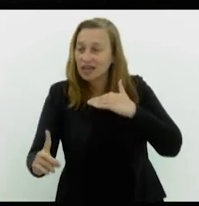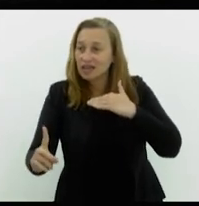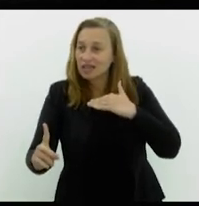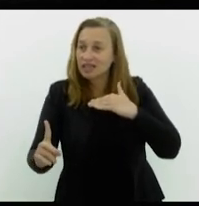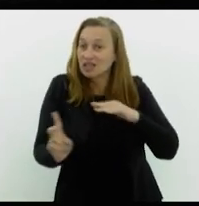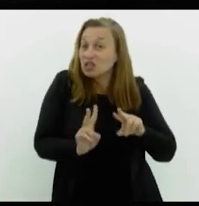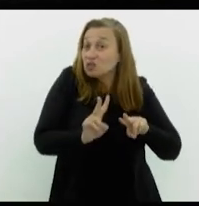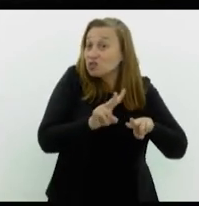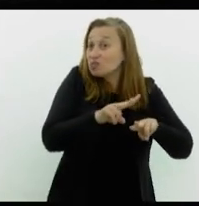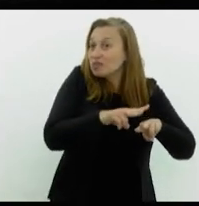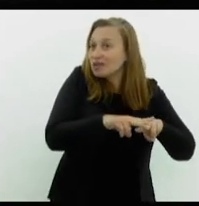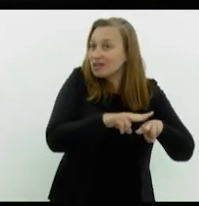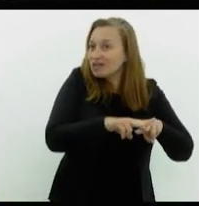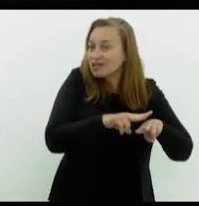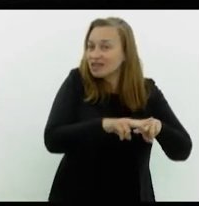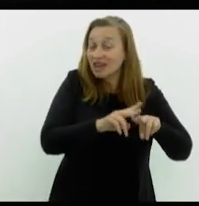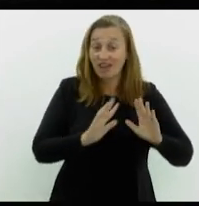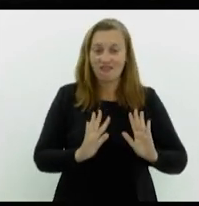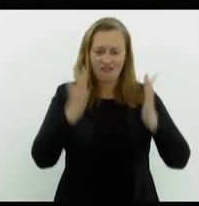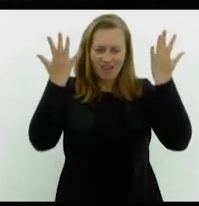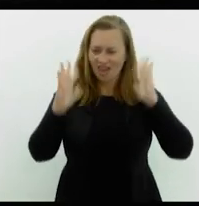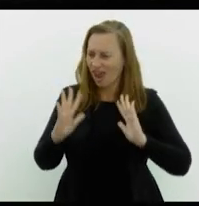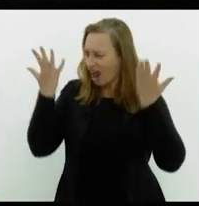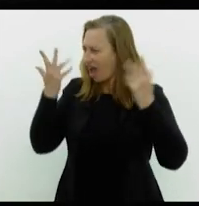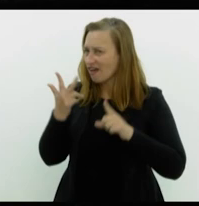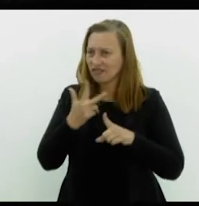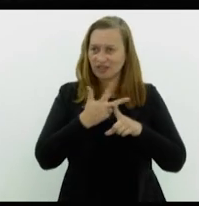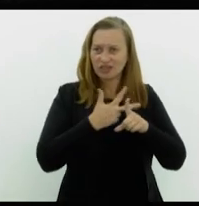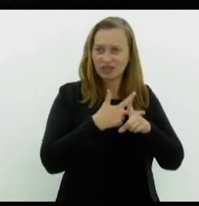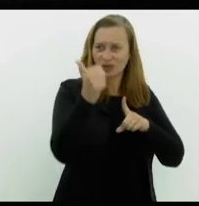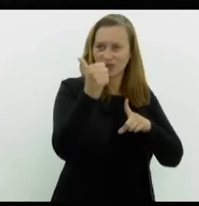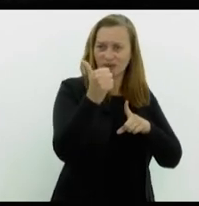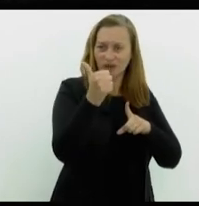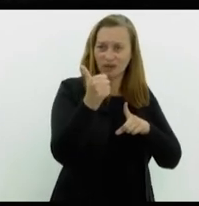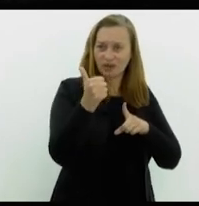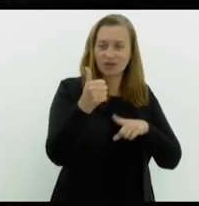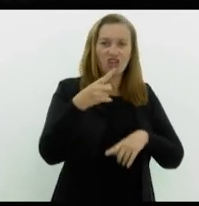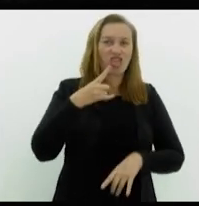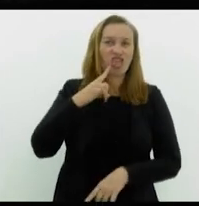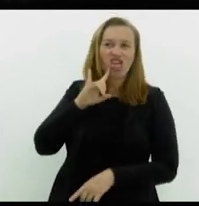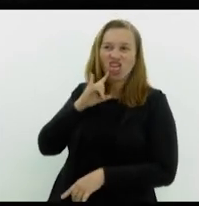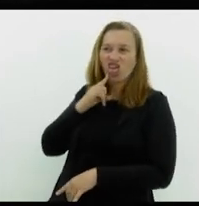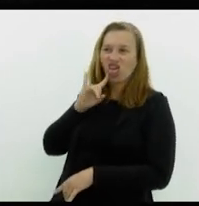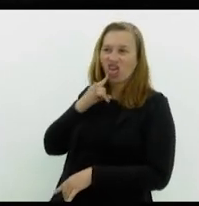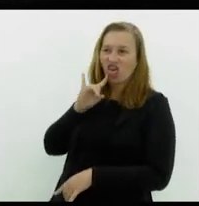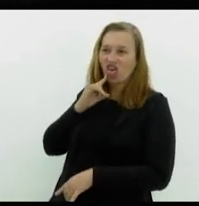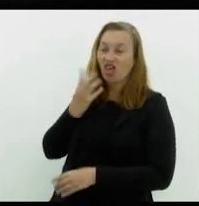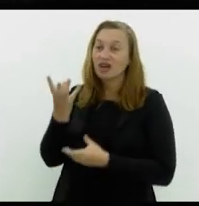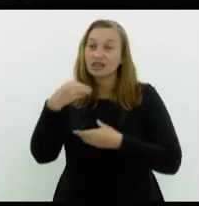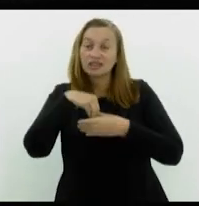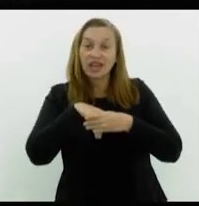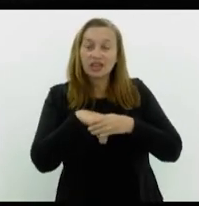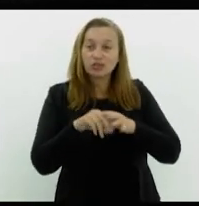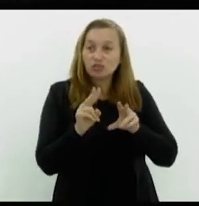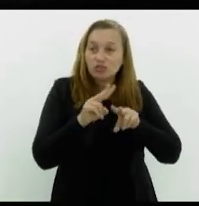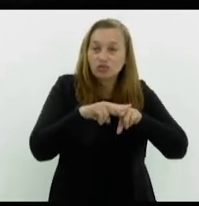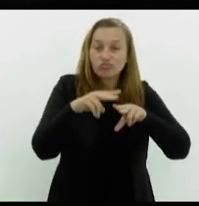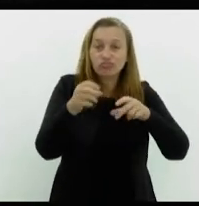daqueles que, inclusive, festejaram a vitória do cachaceiro dentro dos